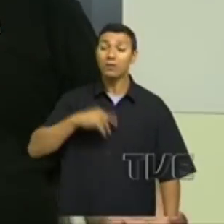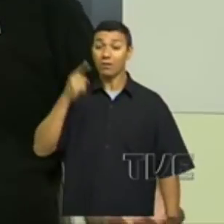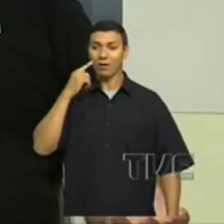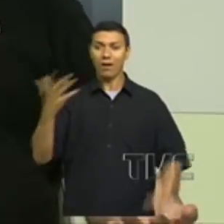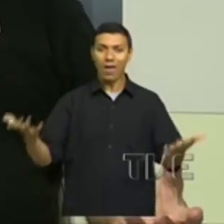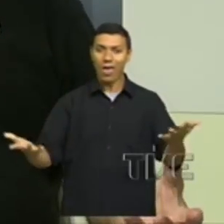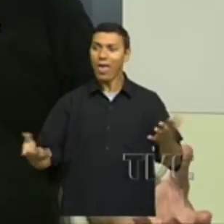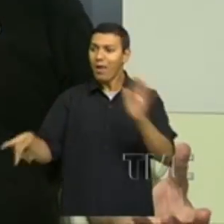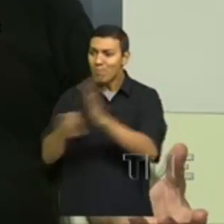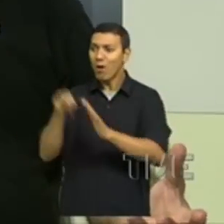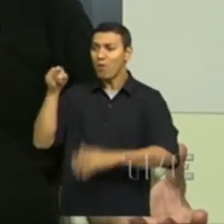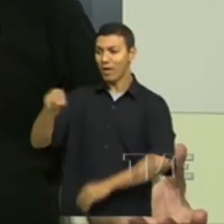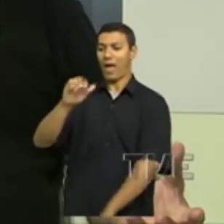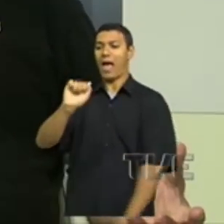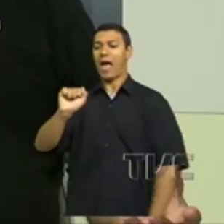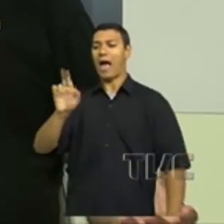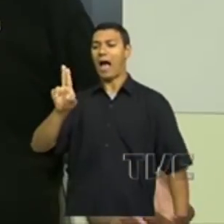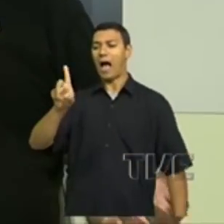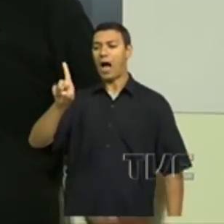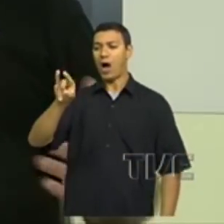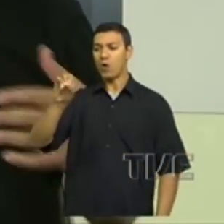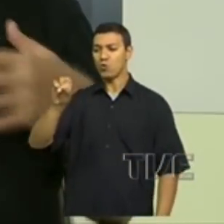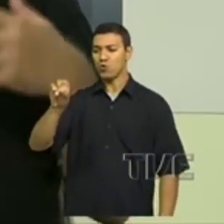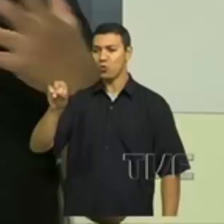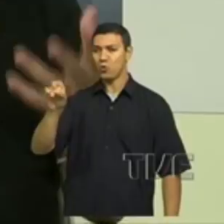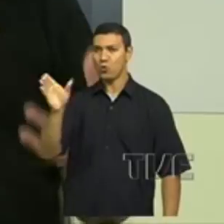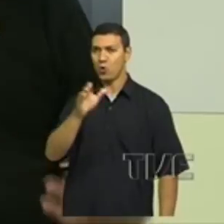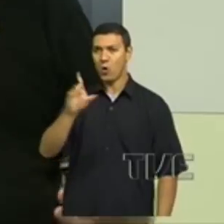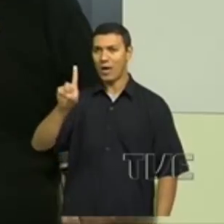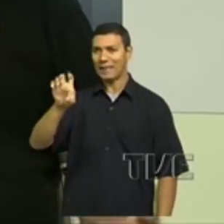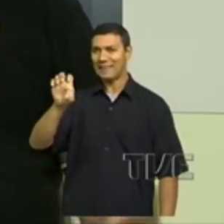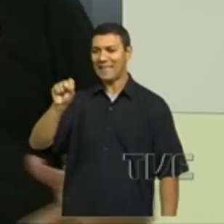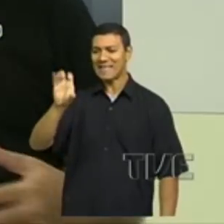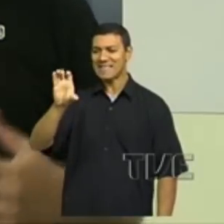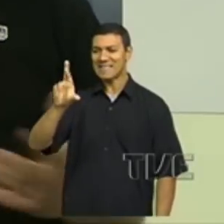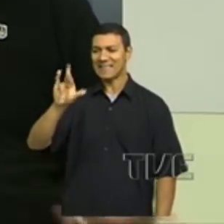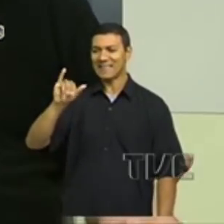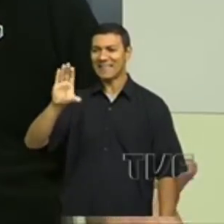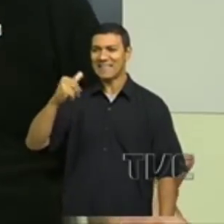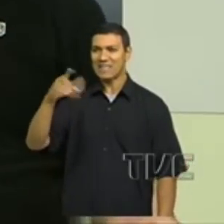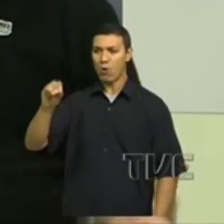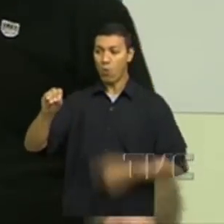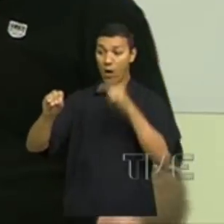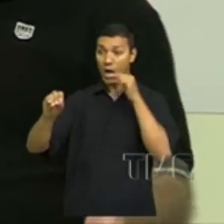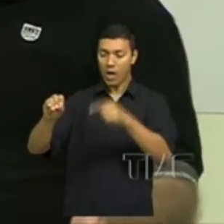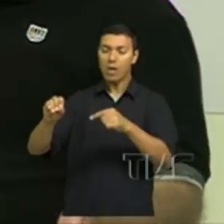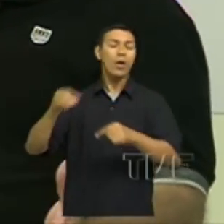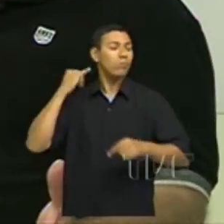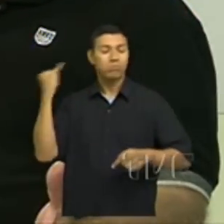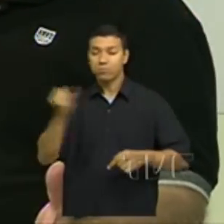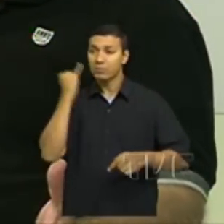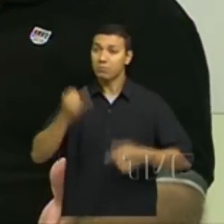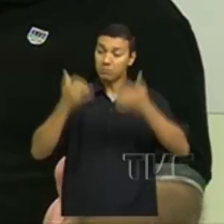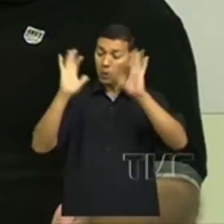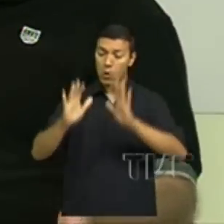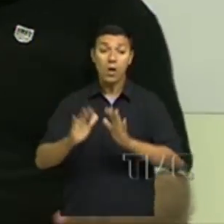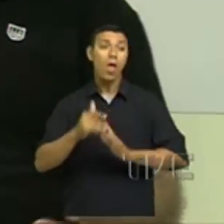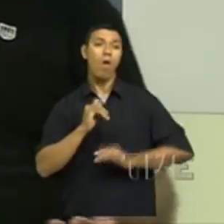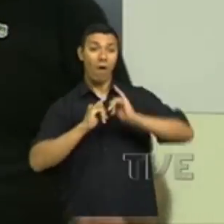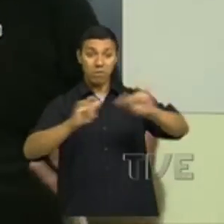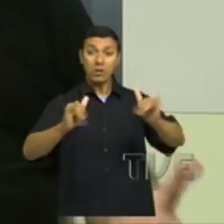que a audiodescrição faz. E a pessoa fazendo o depoimento, até peço que quem quiser deixar um